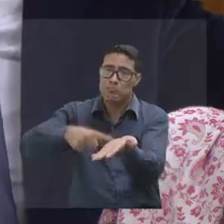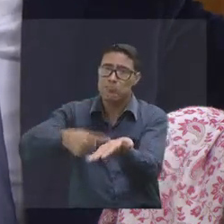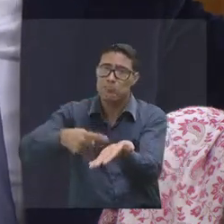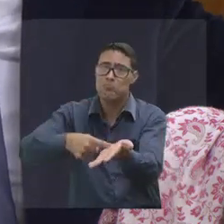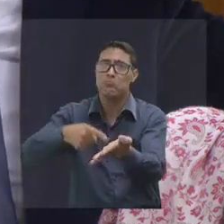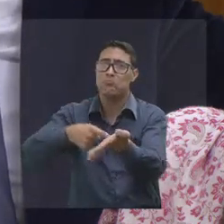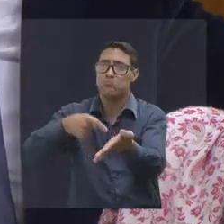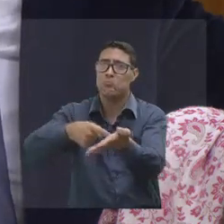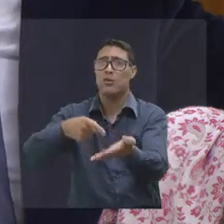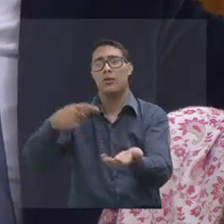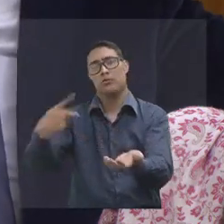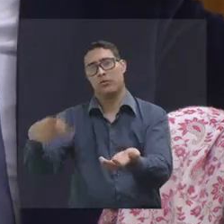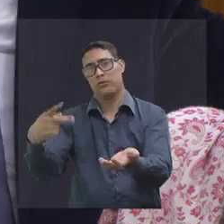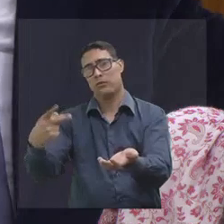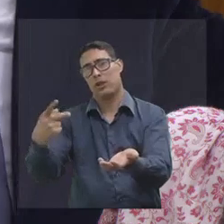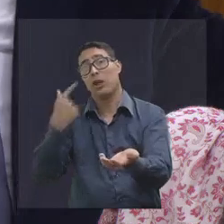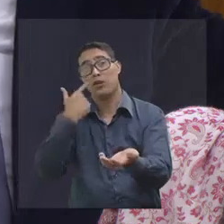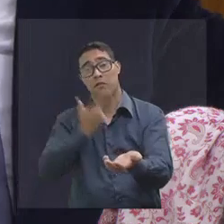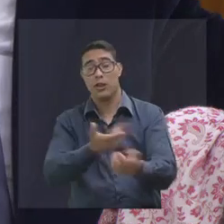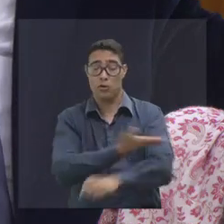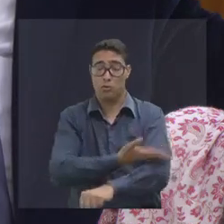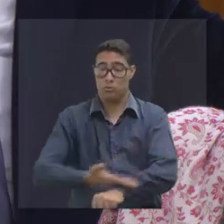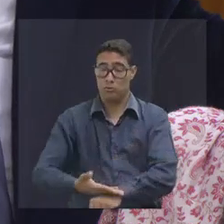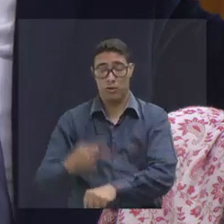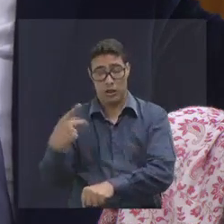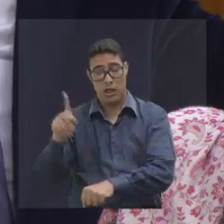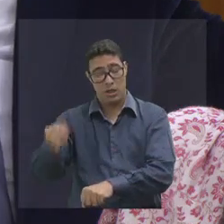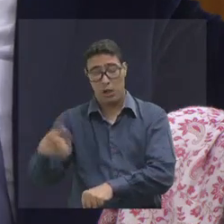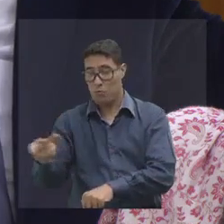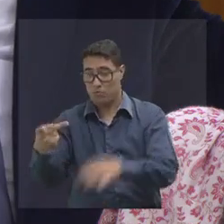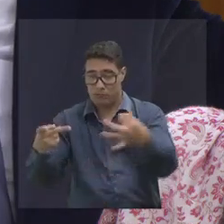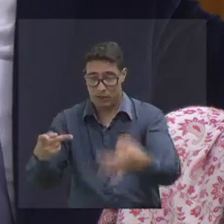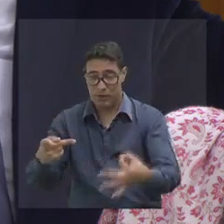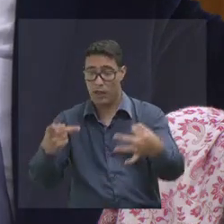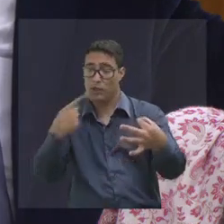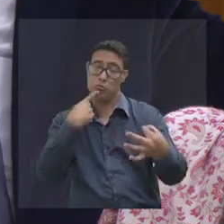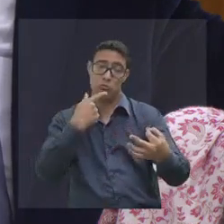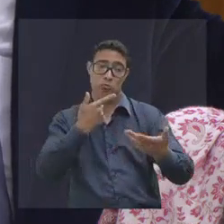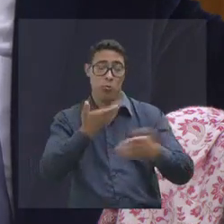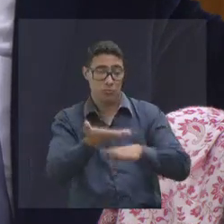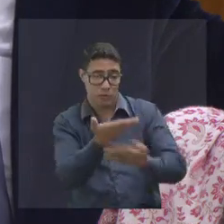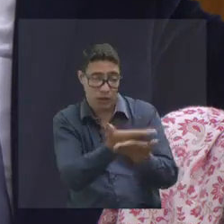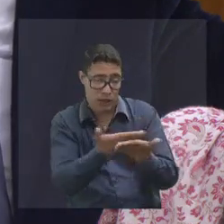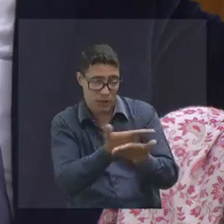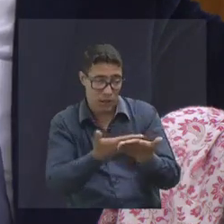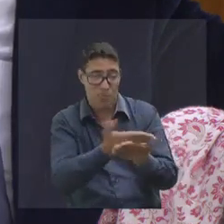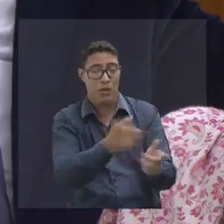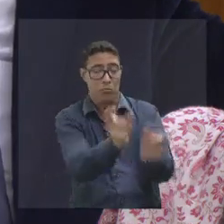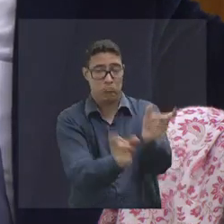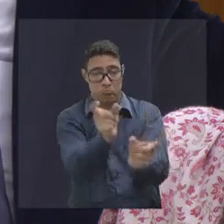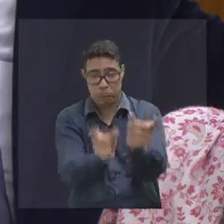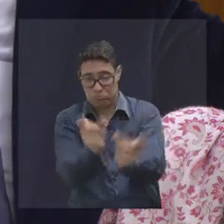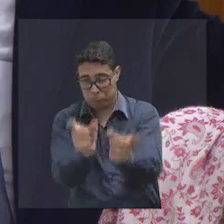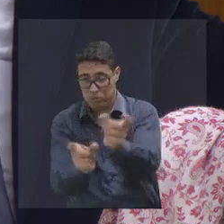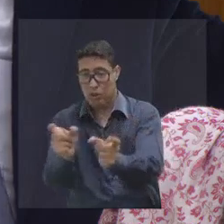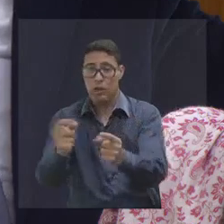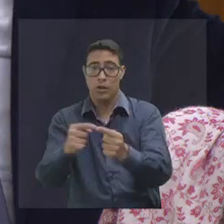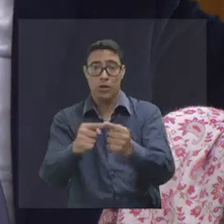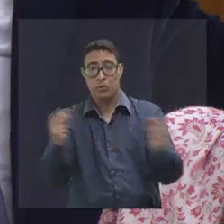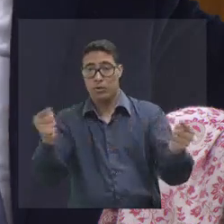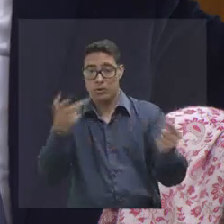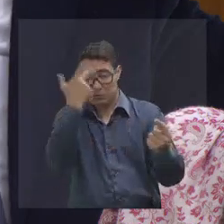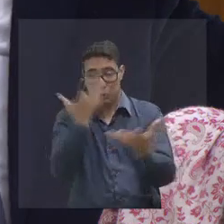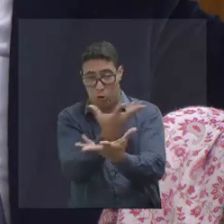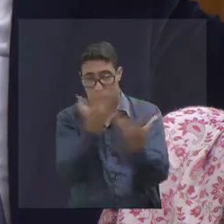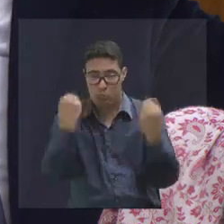então de fato levado em conta que o comportamento dele não é correto com os servidores o que me parece mais mais provável Considerando o número servidores